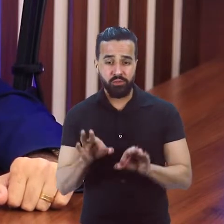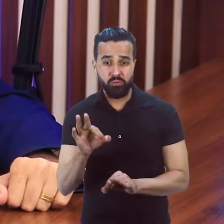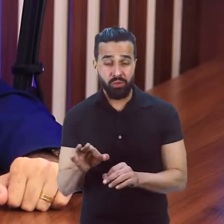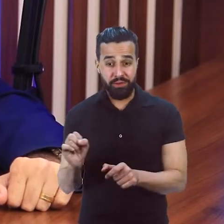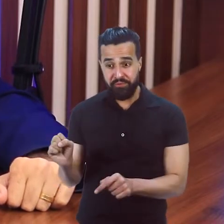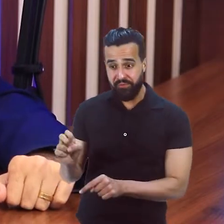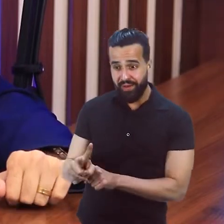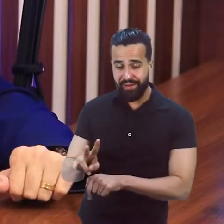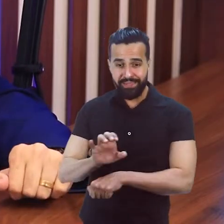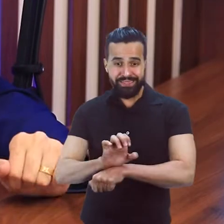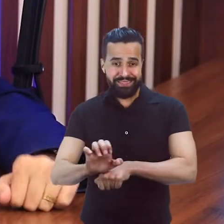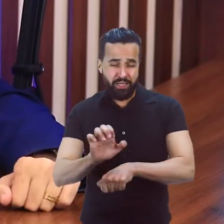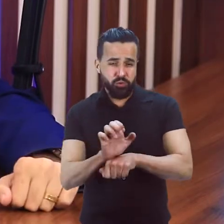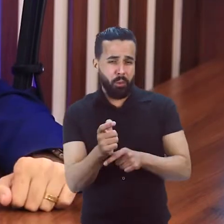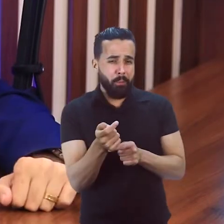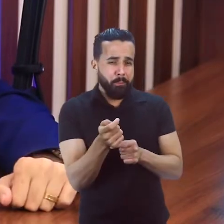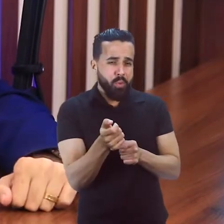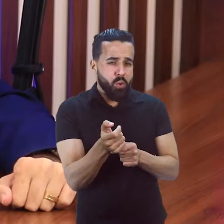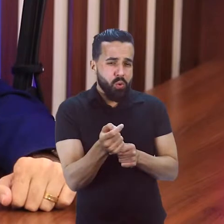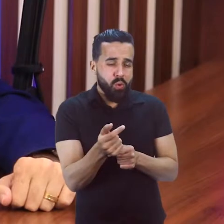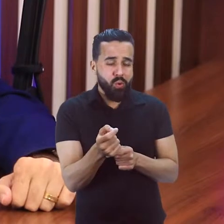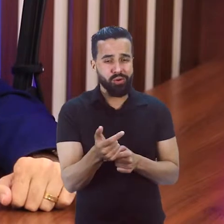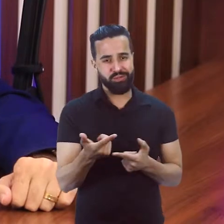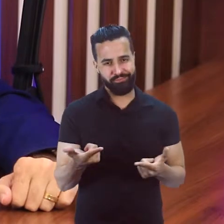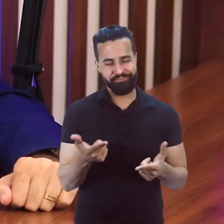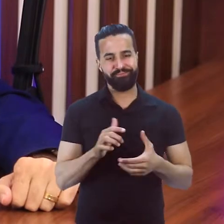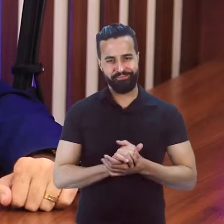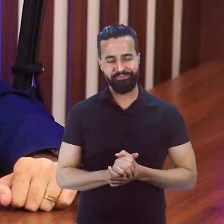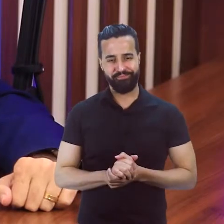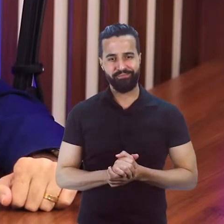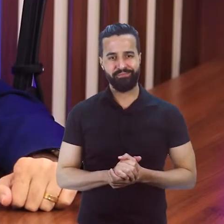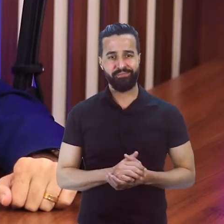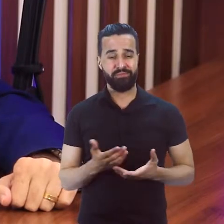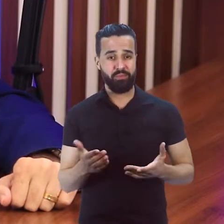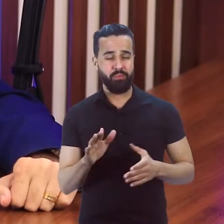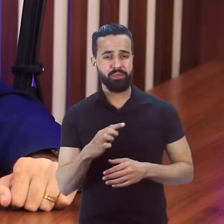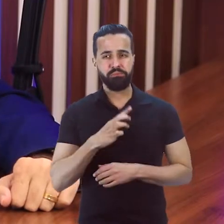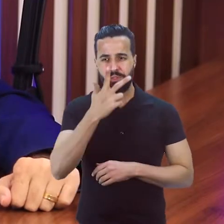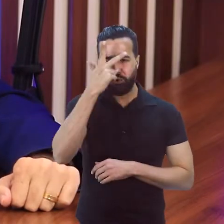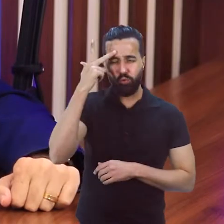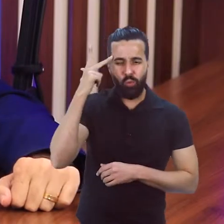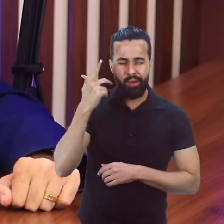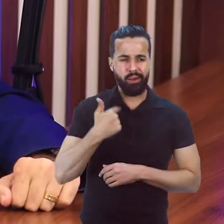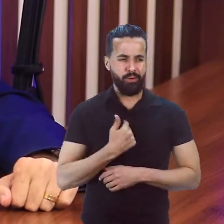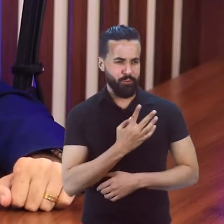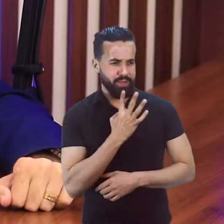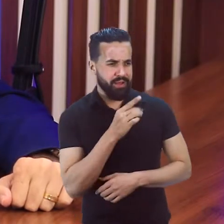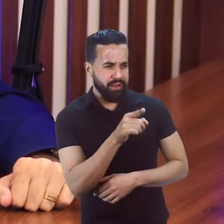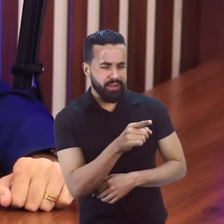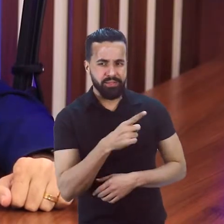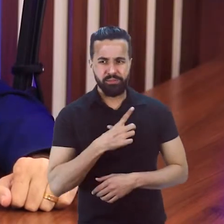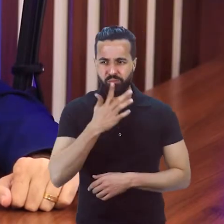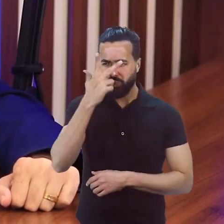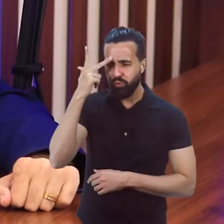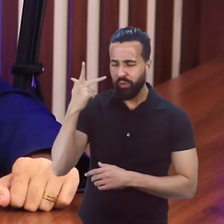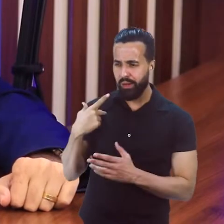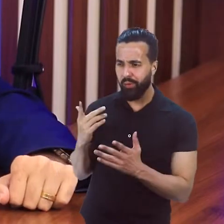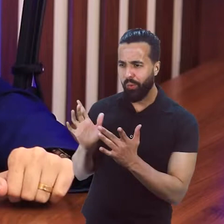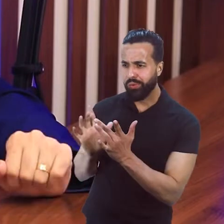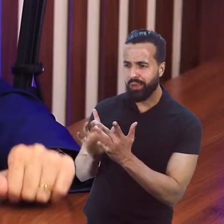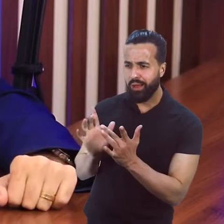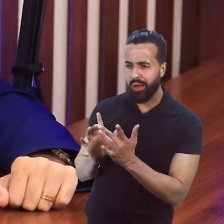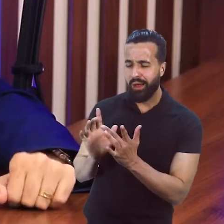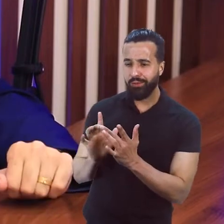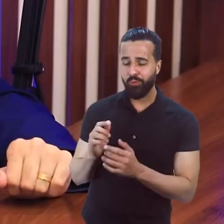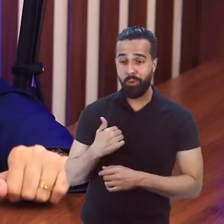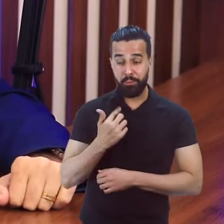na época aqui que era oferecido em Goiânia, né? E acabava que só quem tinha contato, né, uma pessoa próxima, um QI,